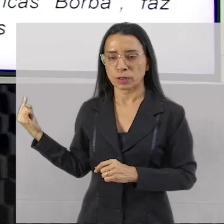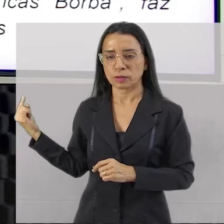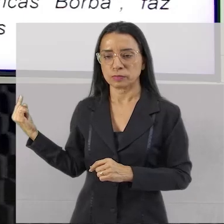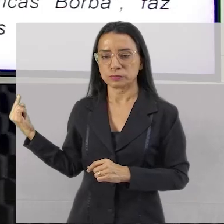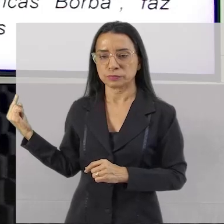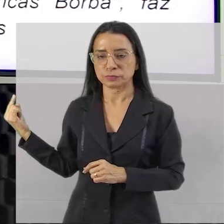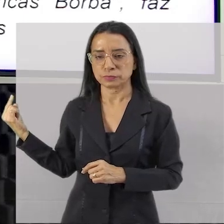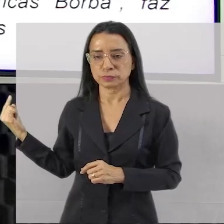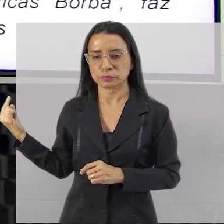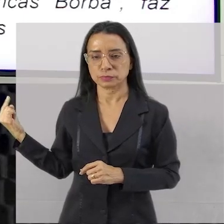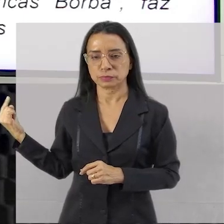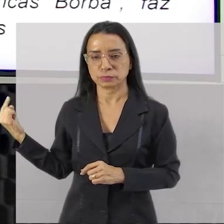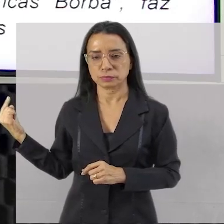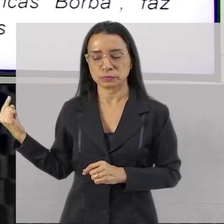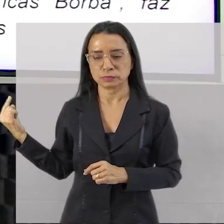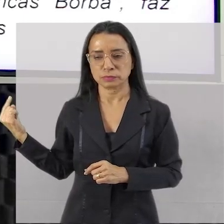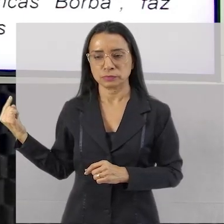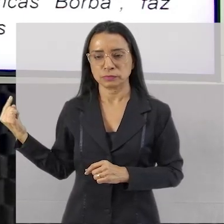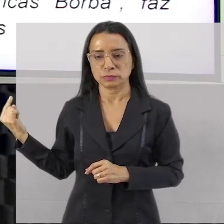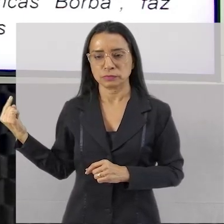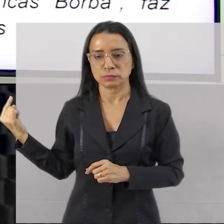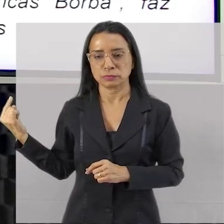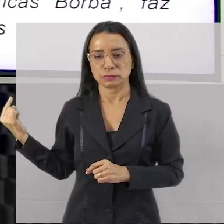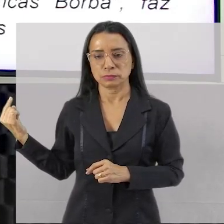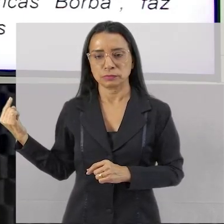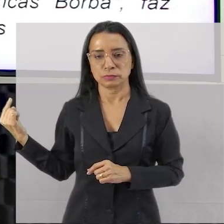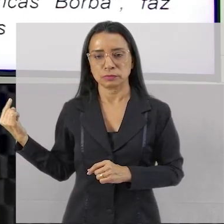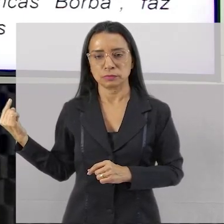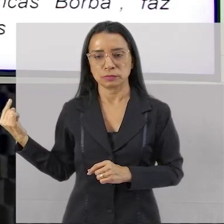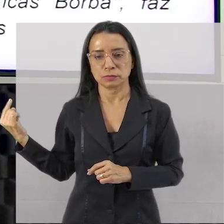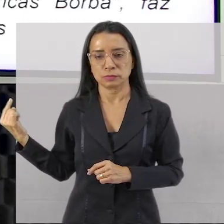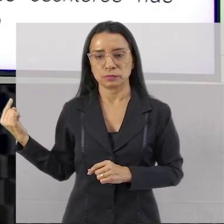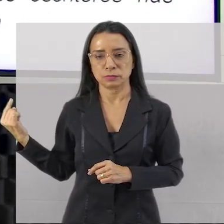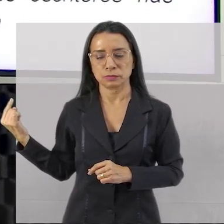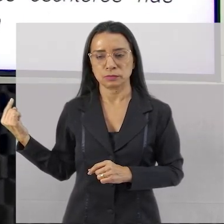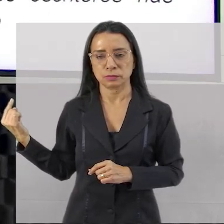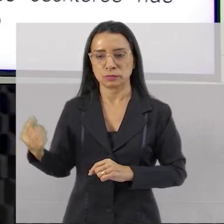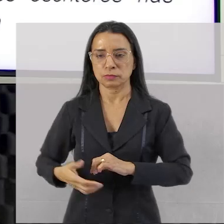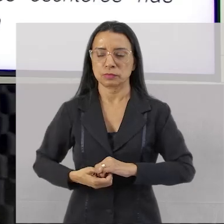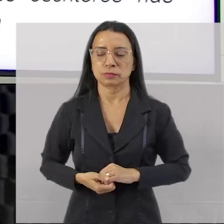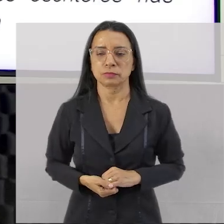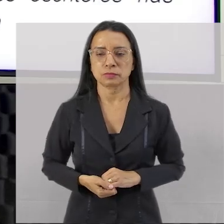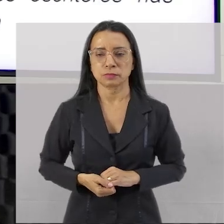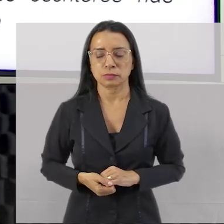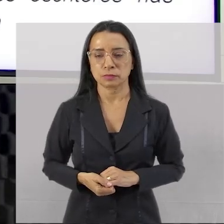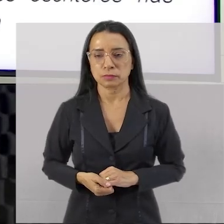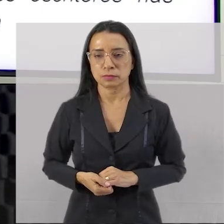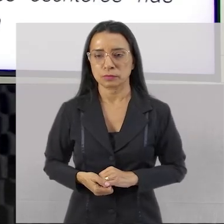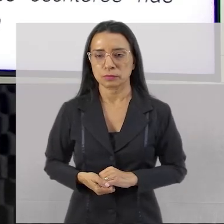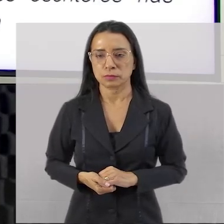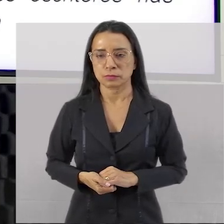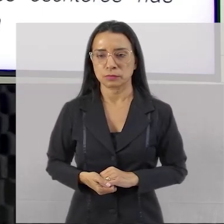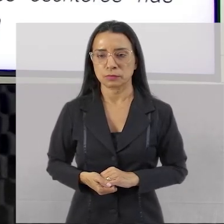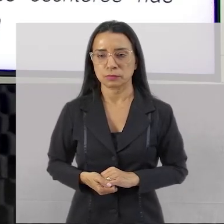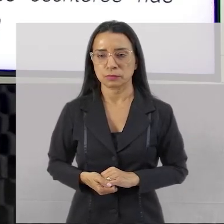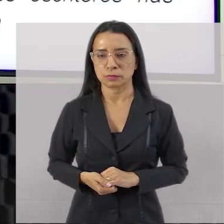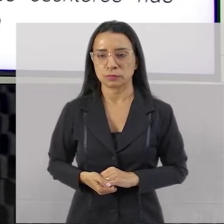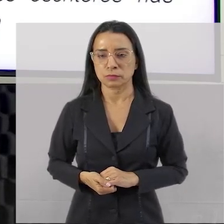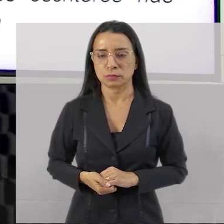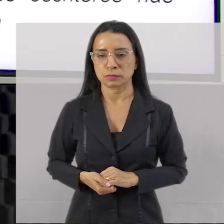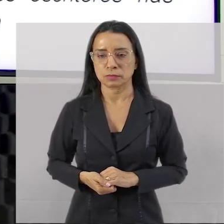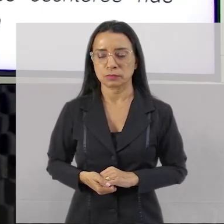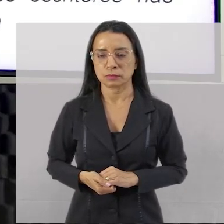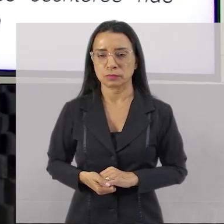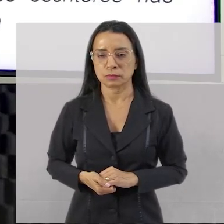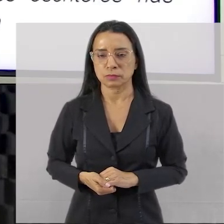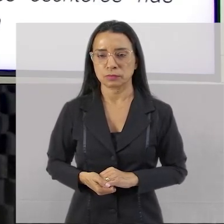Dom Casmurro e Quincas Borba, faz críticas e estabelece pensamentos sobre a sociedade da época,